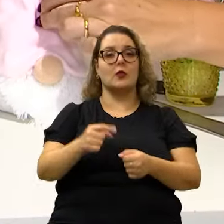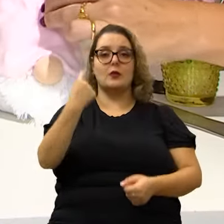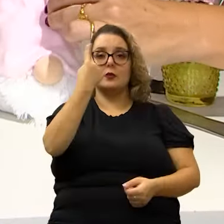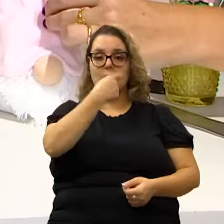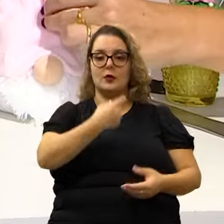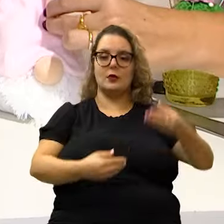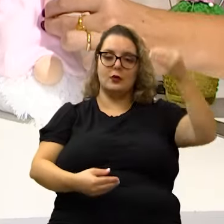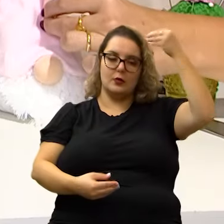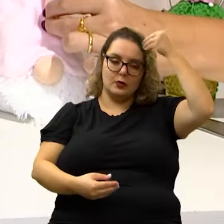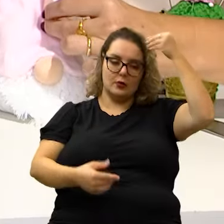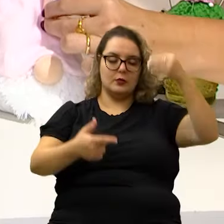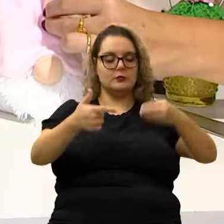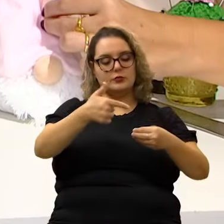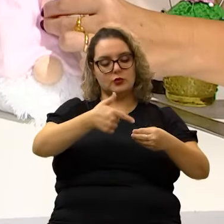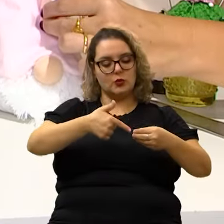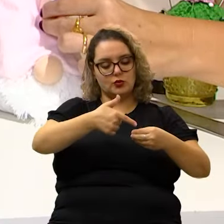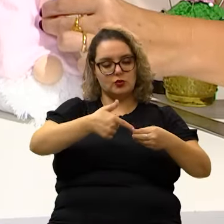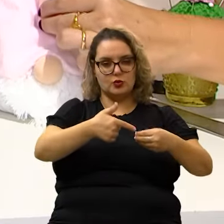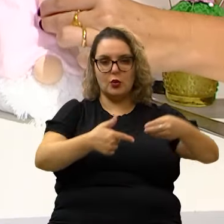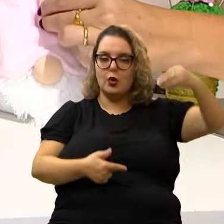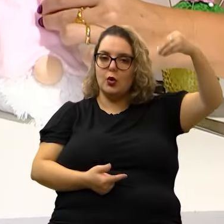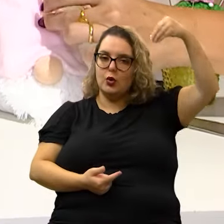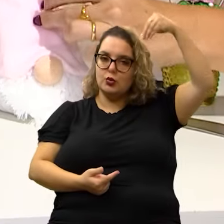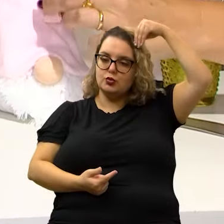lado. Colocar mais um pouquinho...